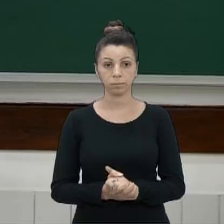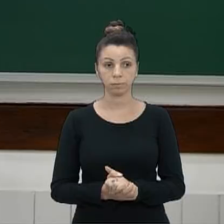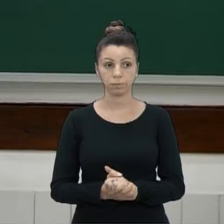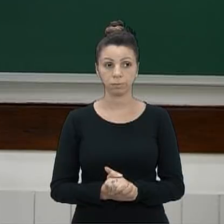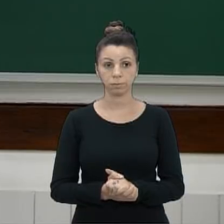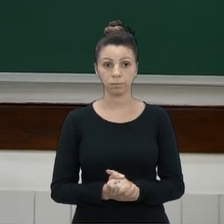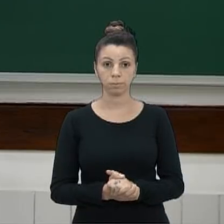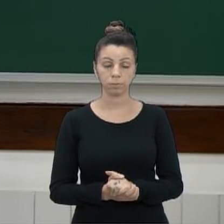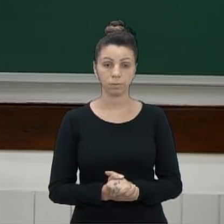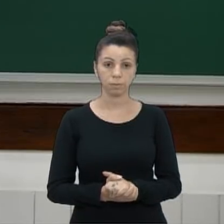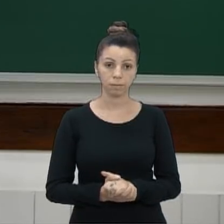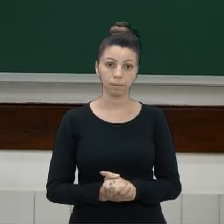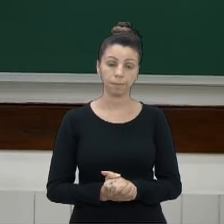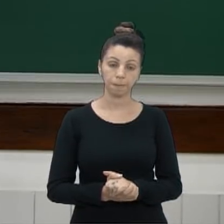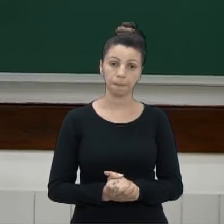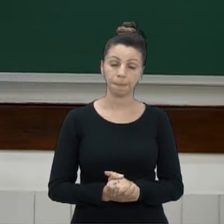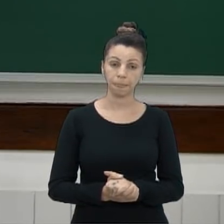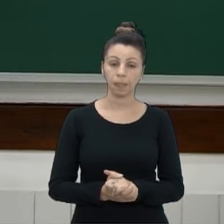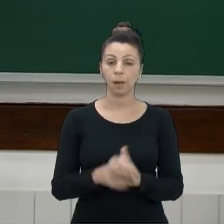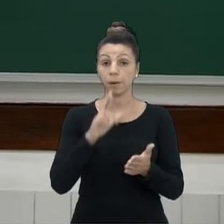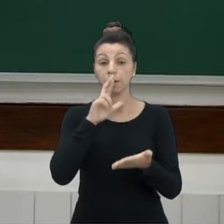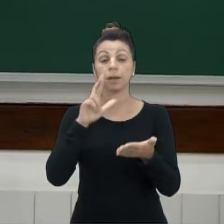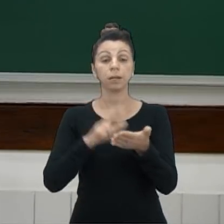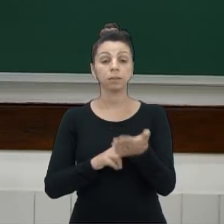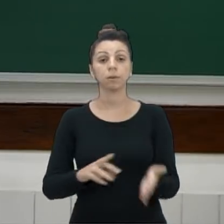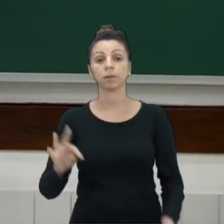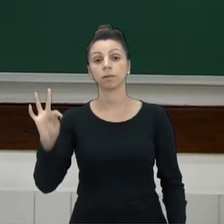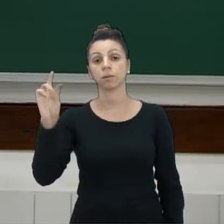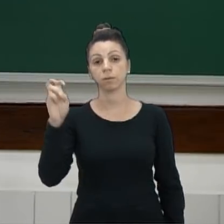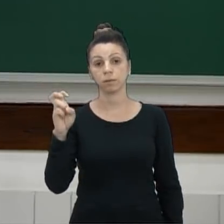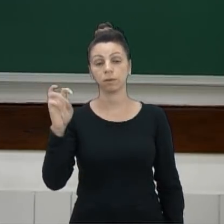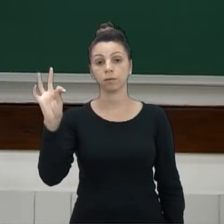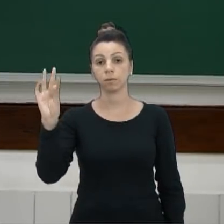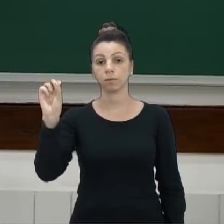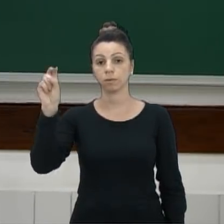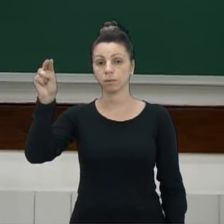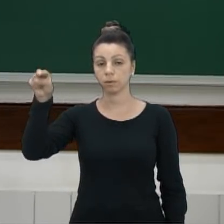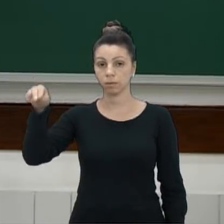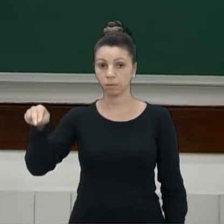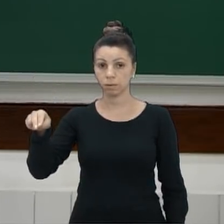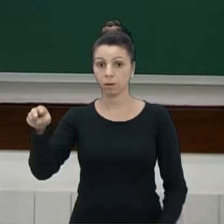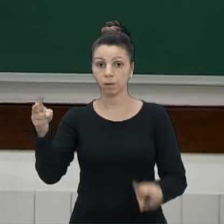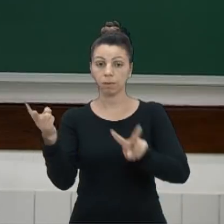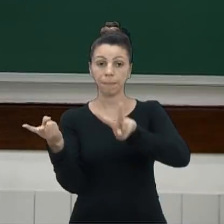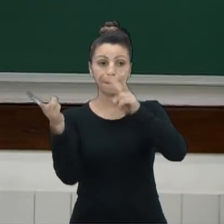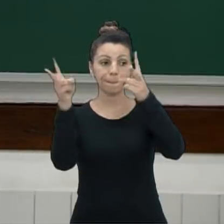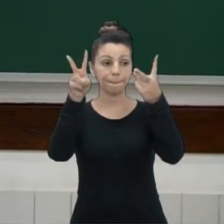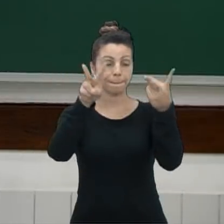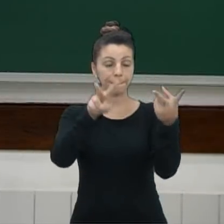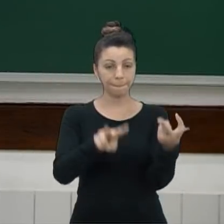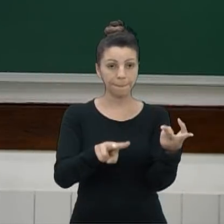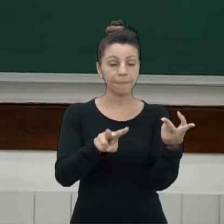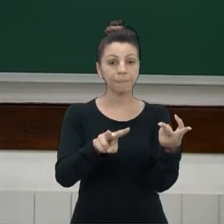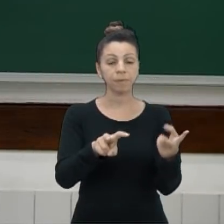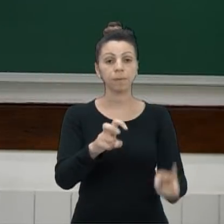Resposta, então, 5 toneladas em gramas são 5 milhões de gramas.